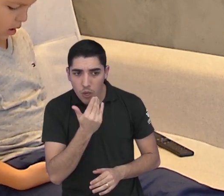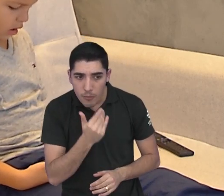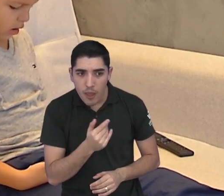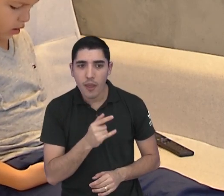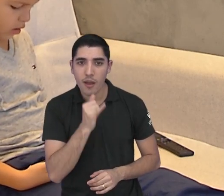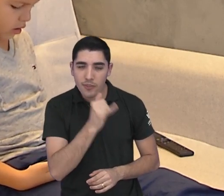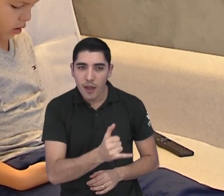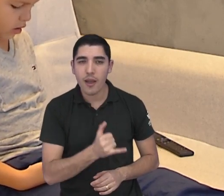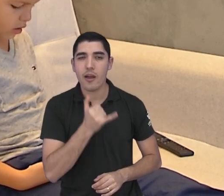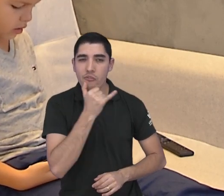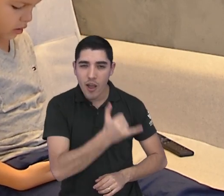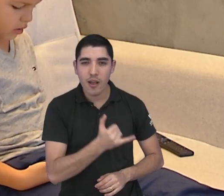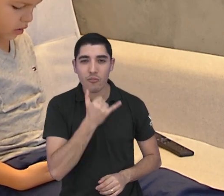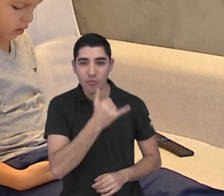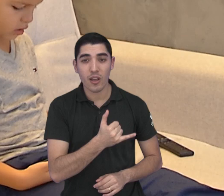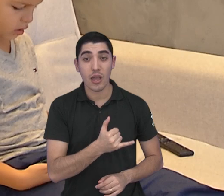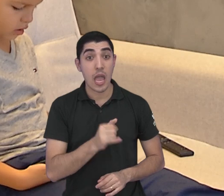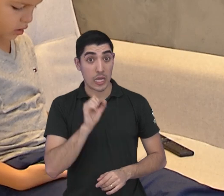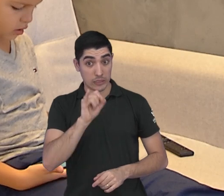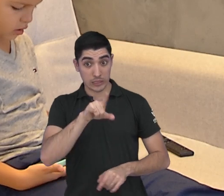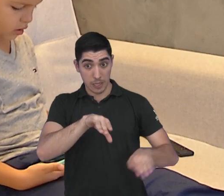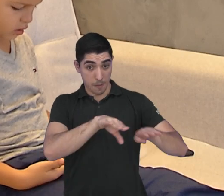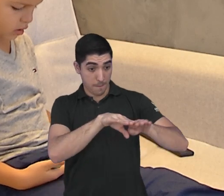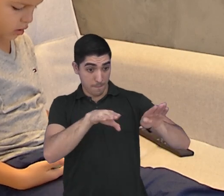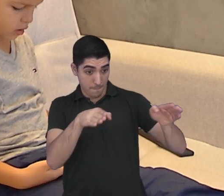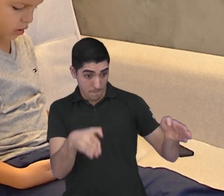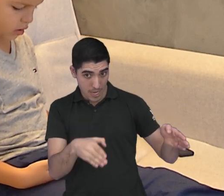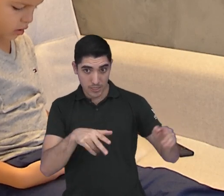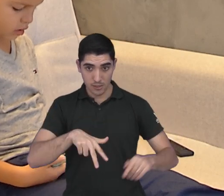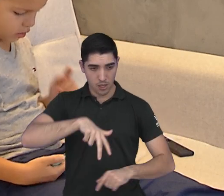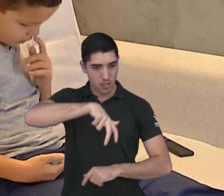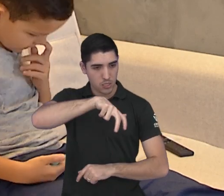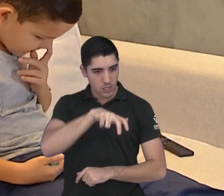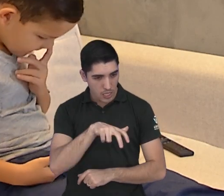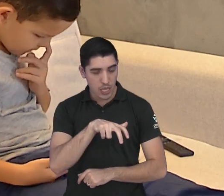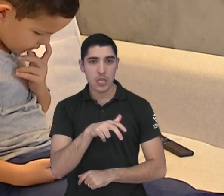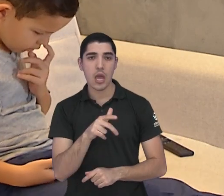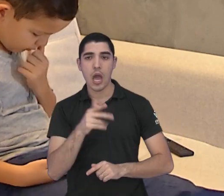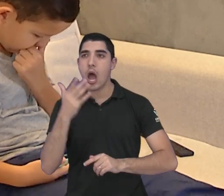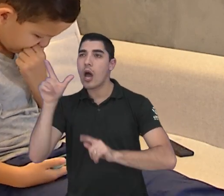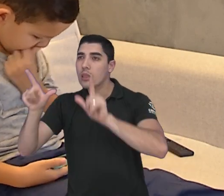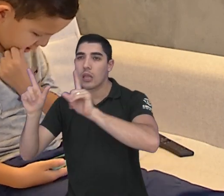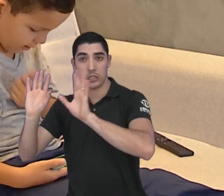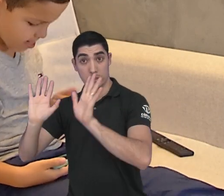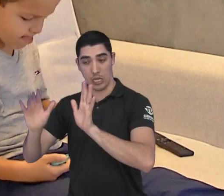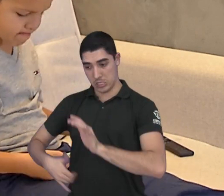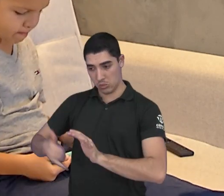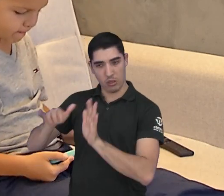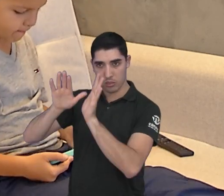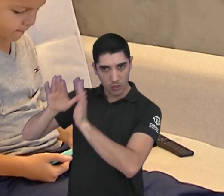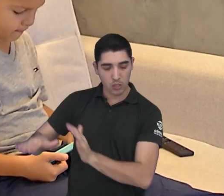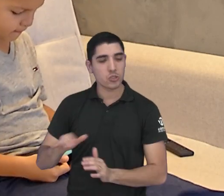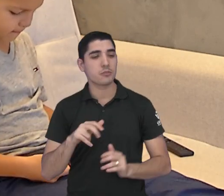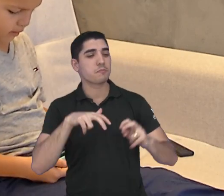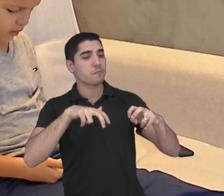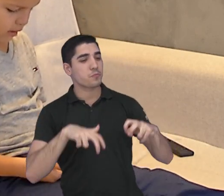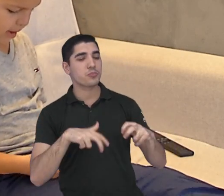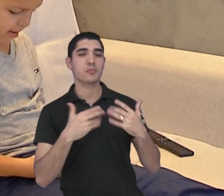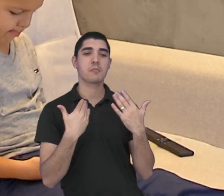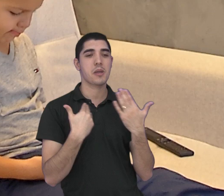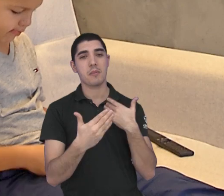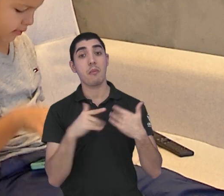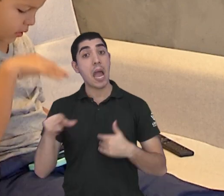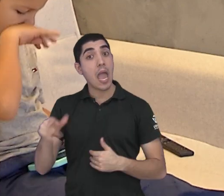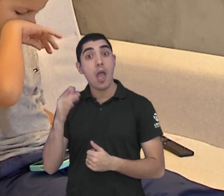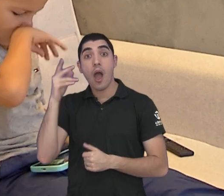comeu? Alonso, tá comendo, né? Quando ele senta na mesa para comer sem televisão e conversando com a gente,